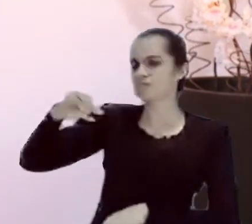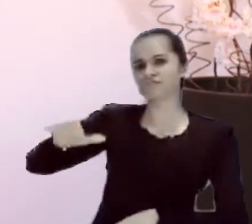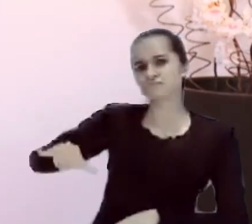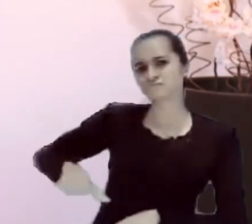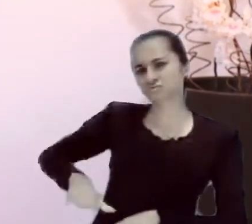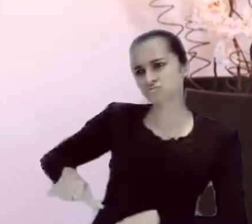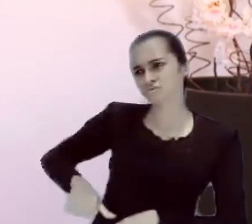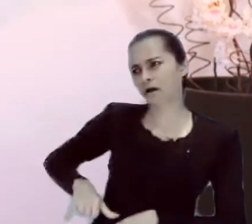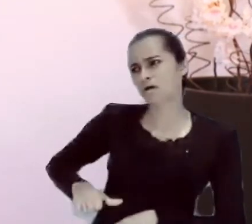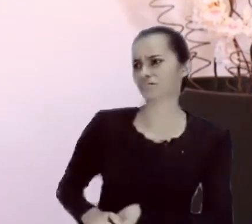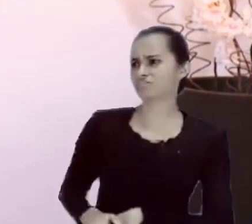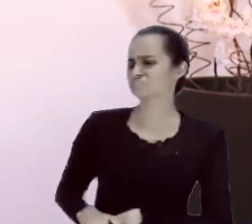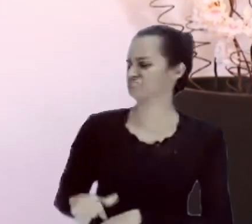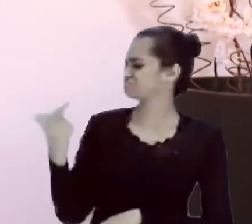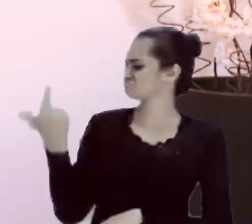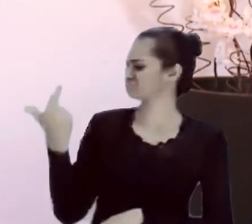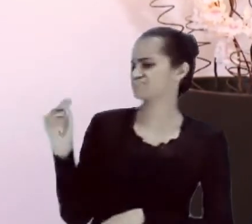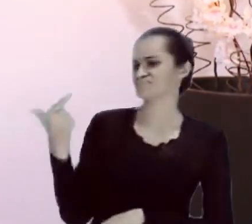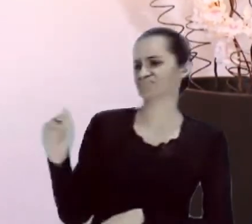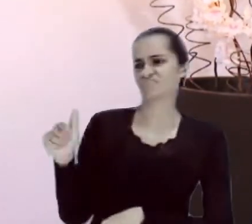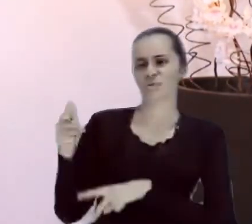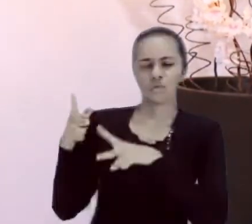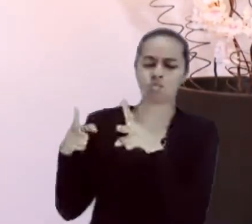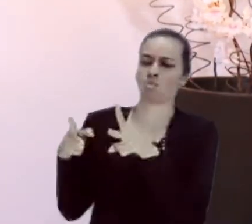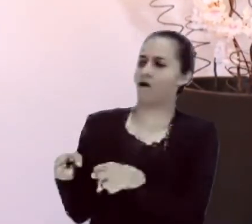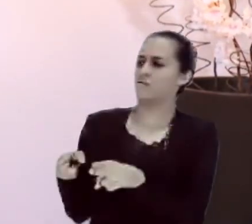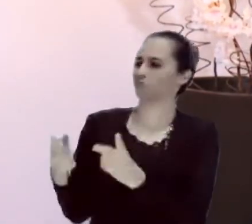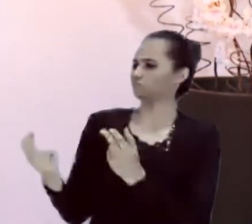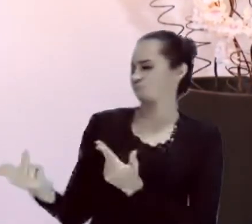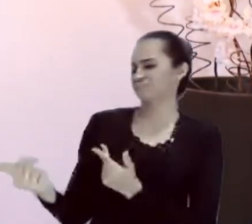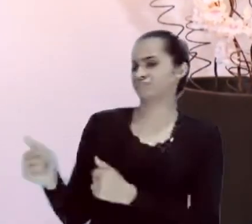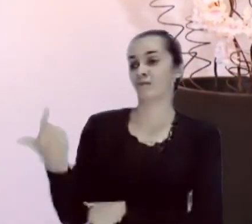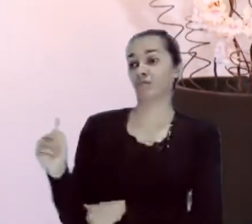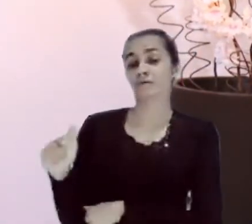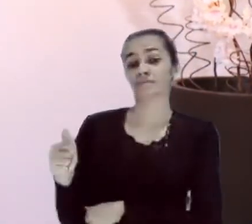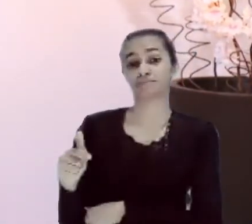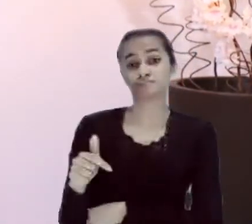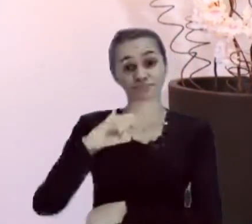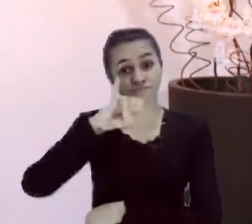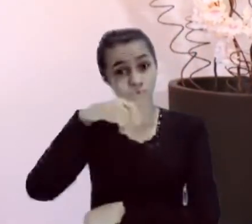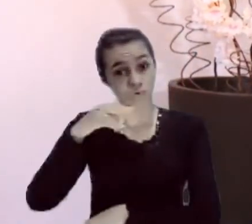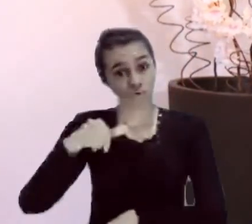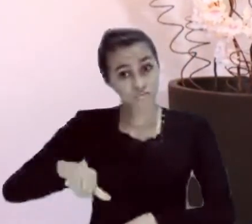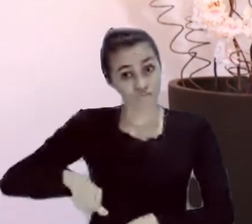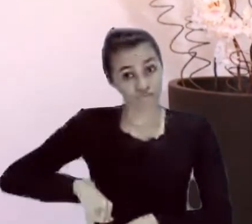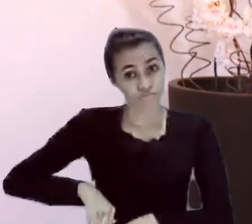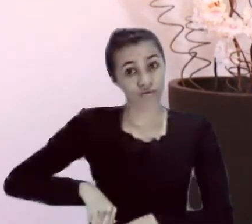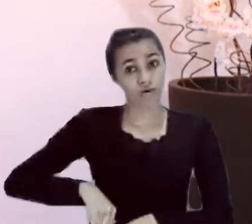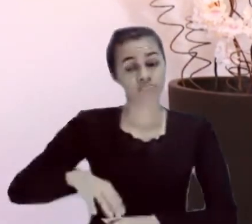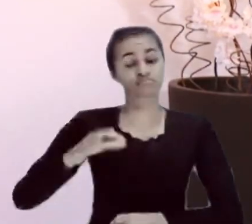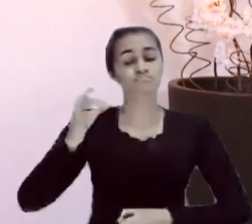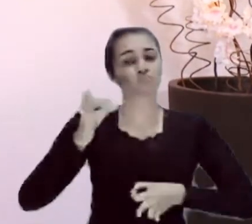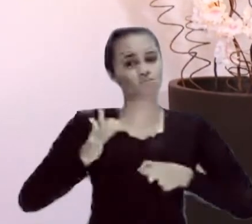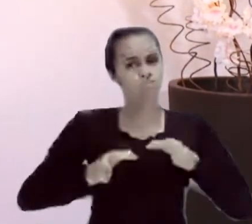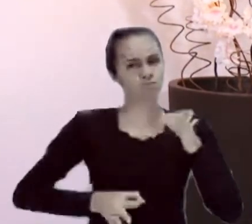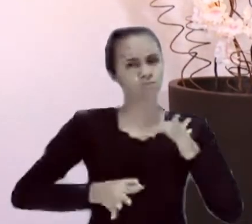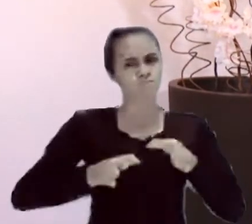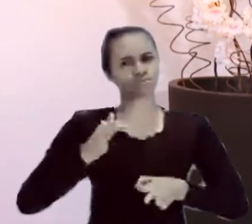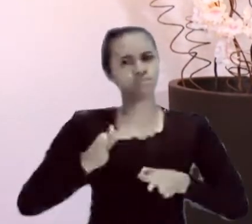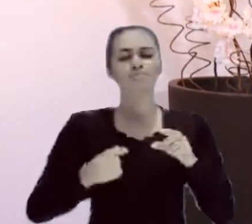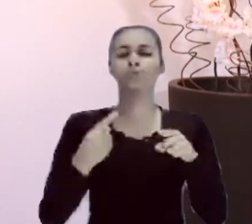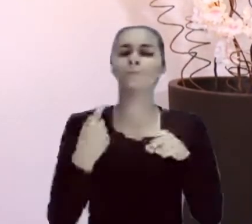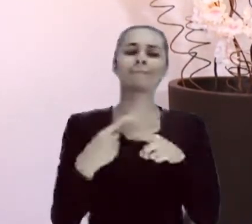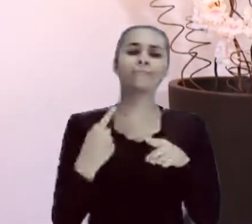na terra como ele. Jó foi considerado justo porque fazia a obra de Deus.